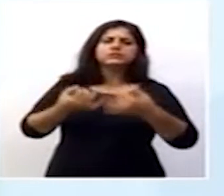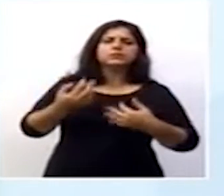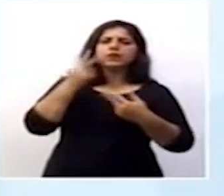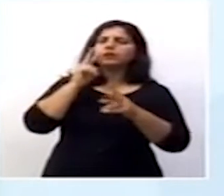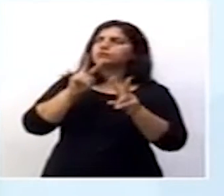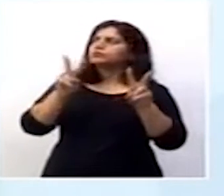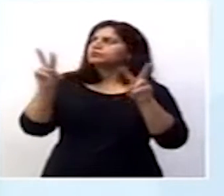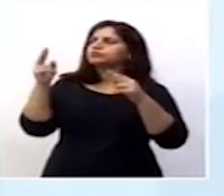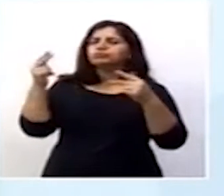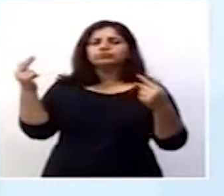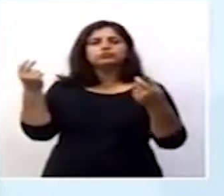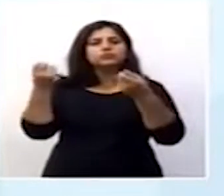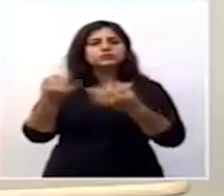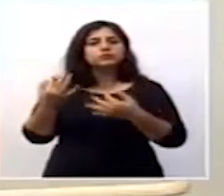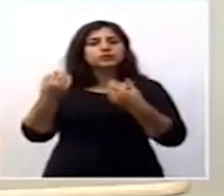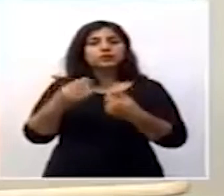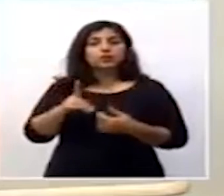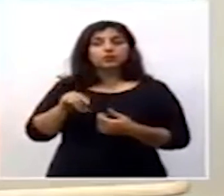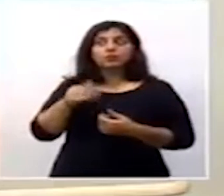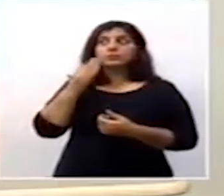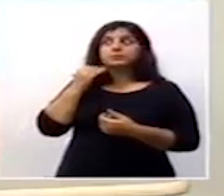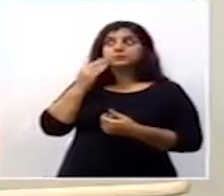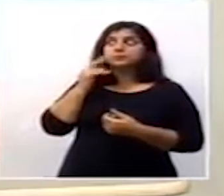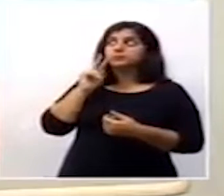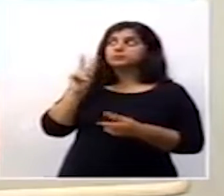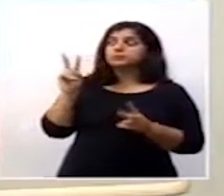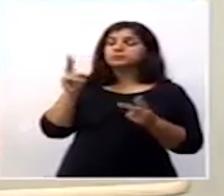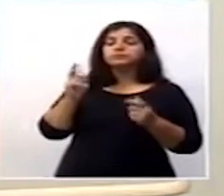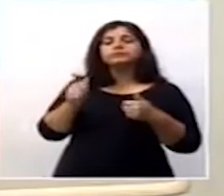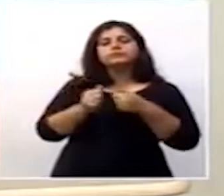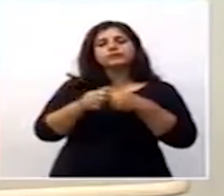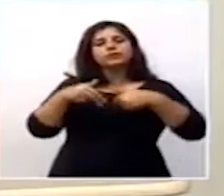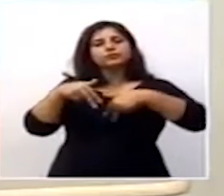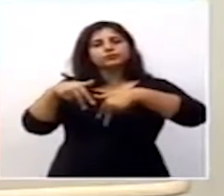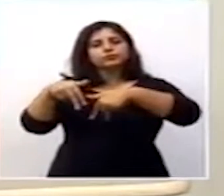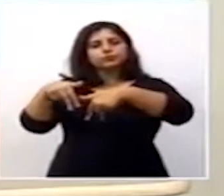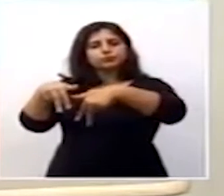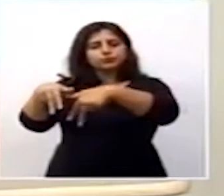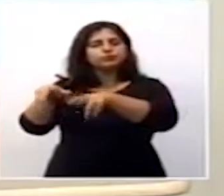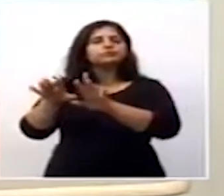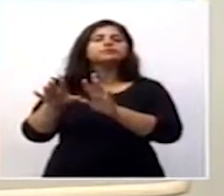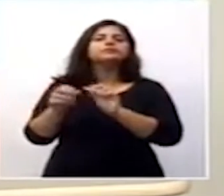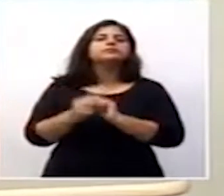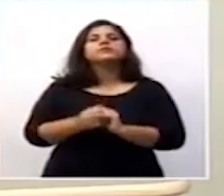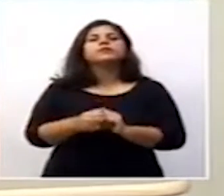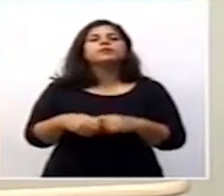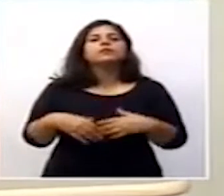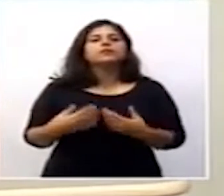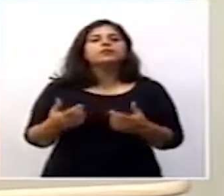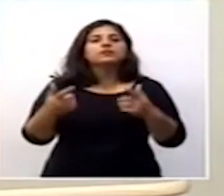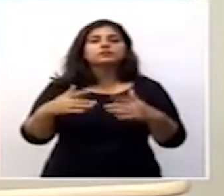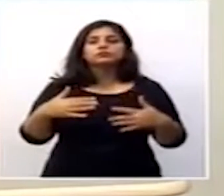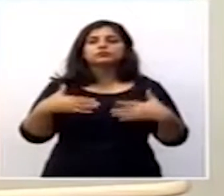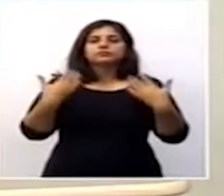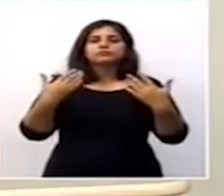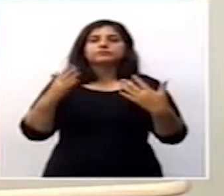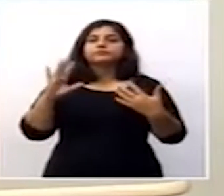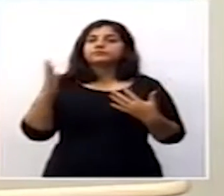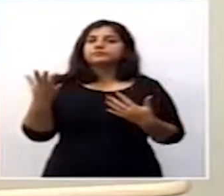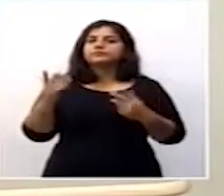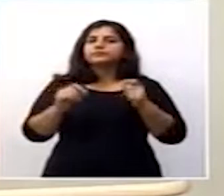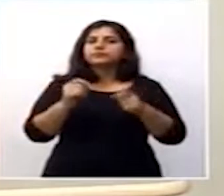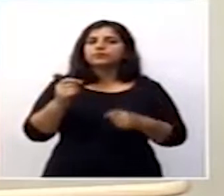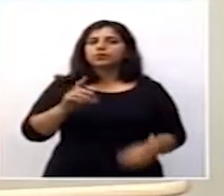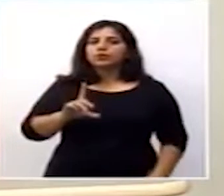que tinha pelo caminho. E o Dalma foi com ele, né? Foi ouvindo tudo e tal. Quando foi de repente,